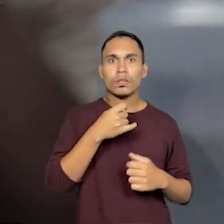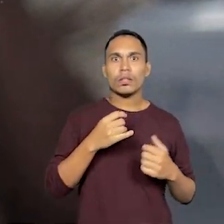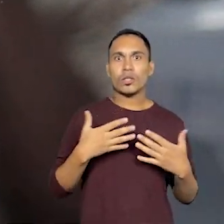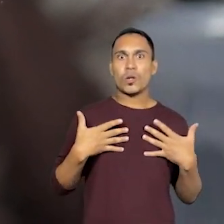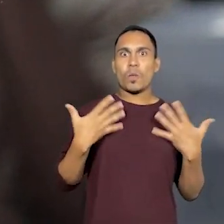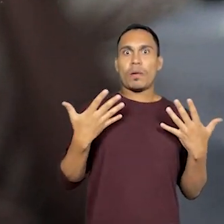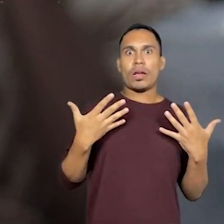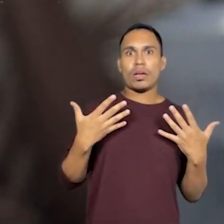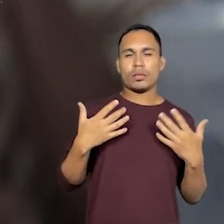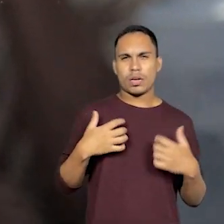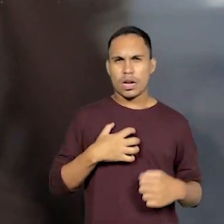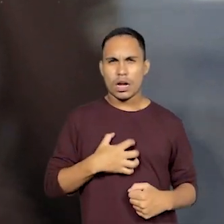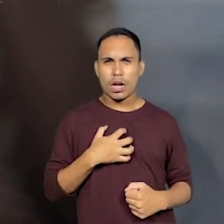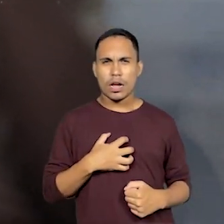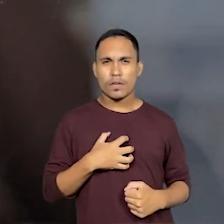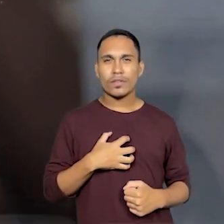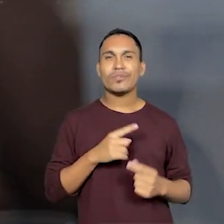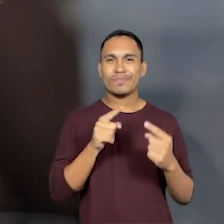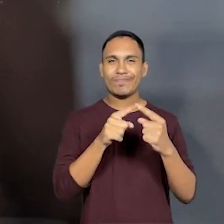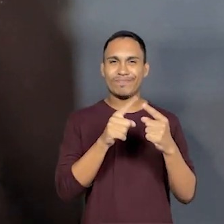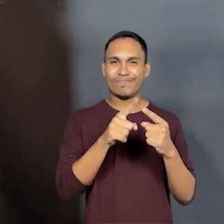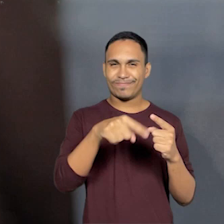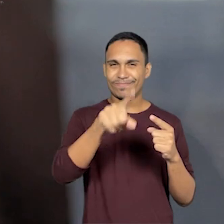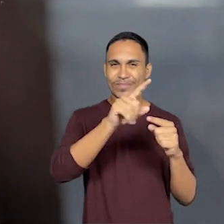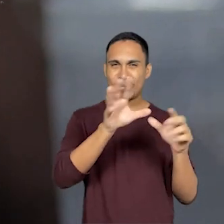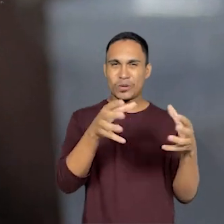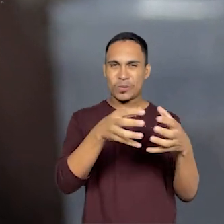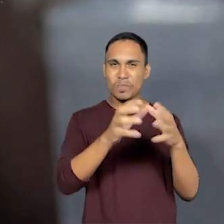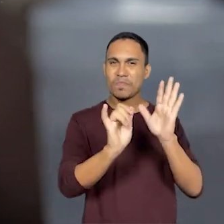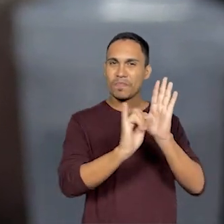surpresas, raivas, né? Mas...